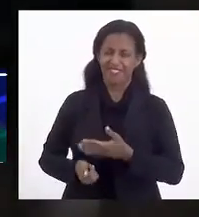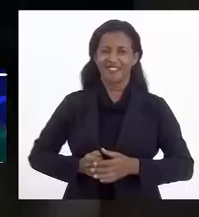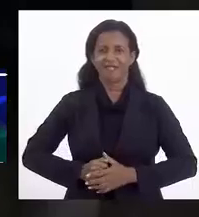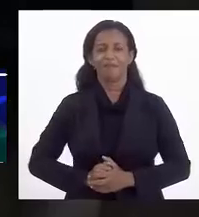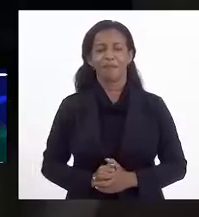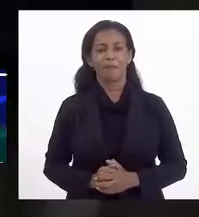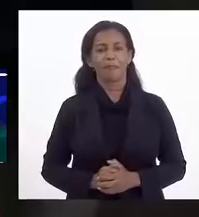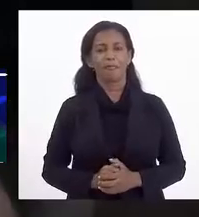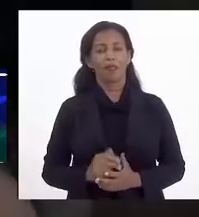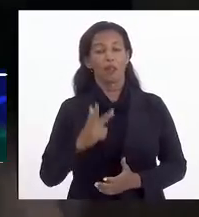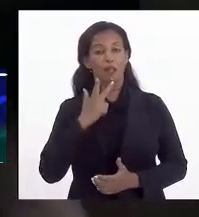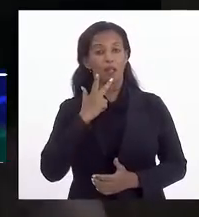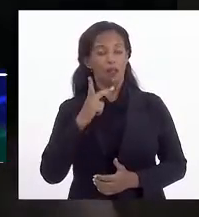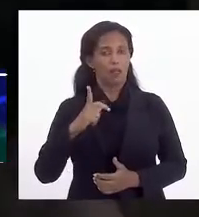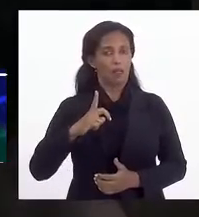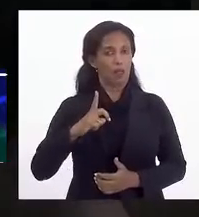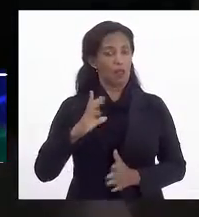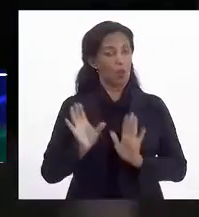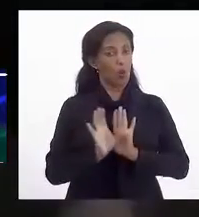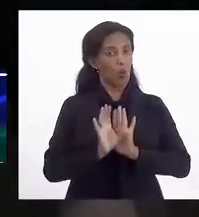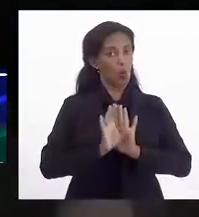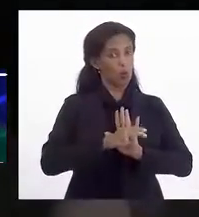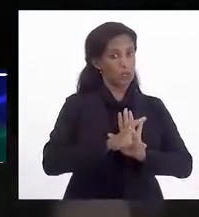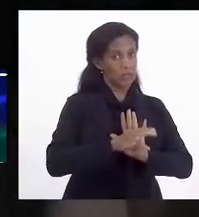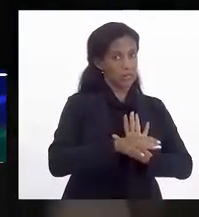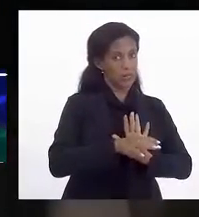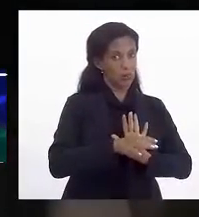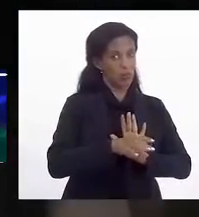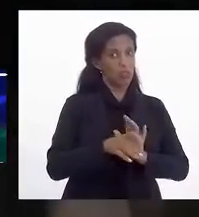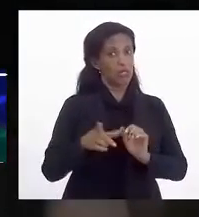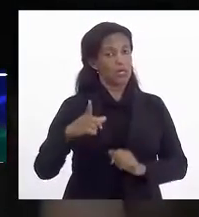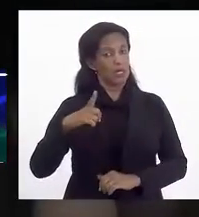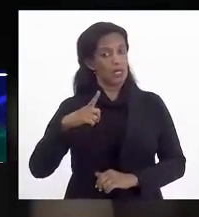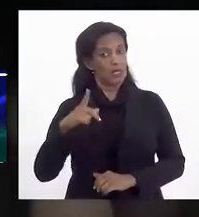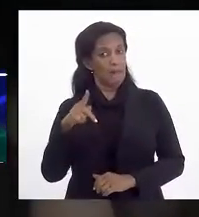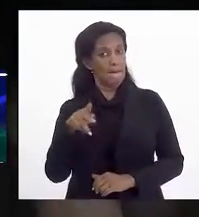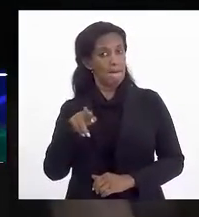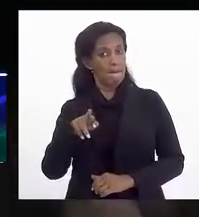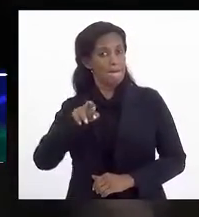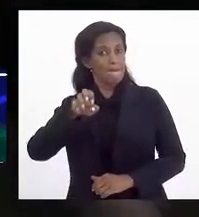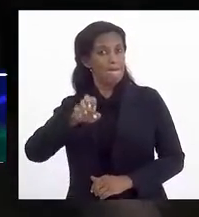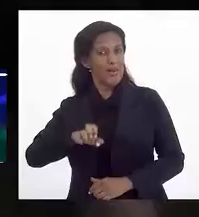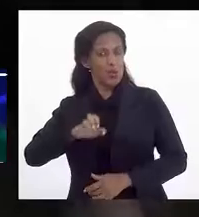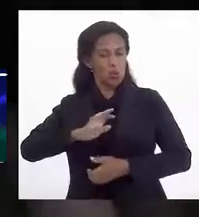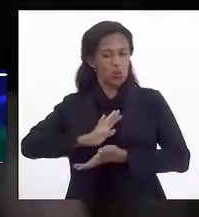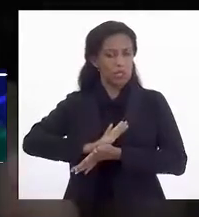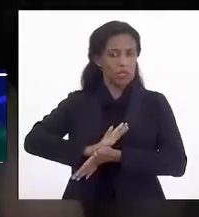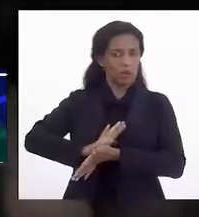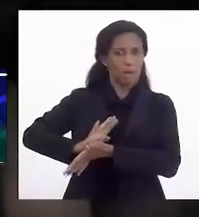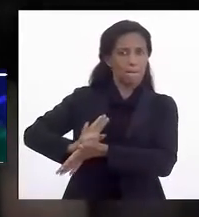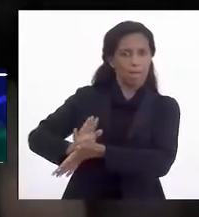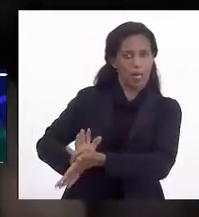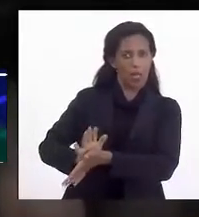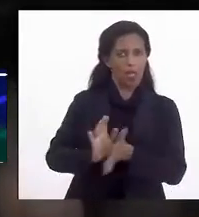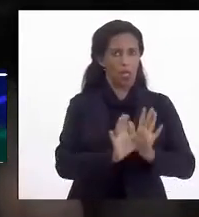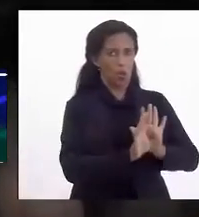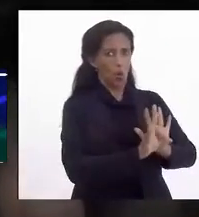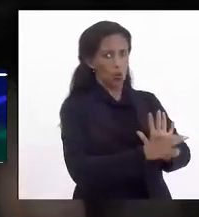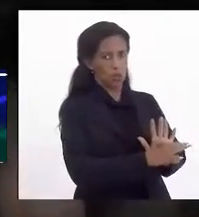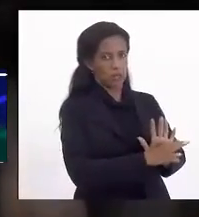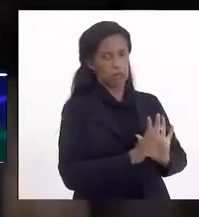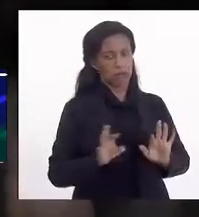existe conceito e preconceito. Eu milito nessa área da